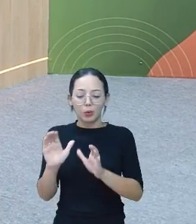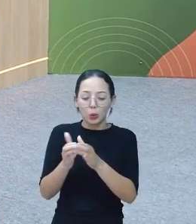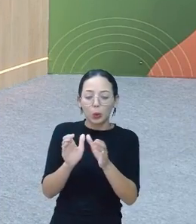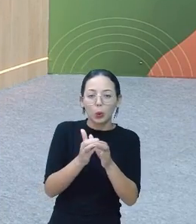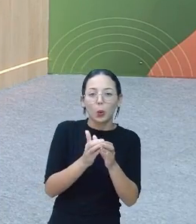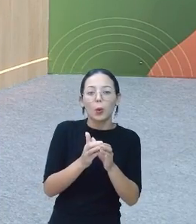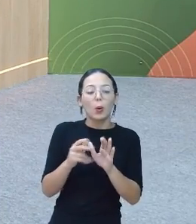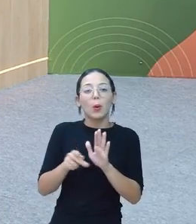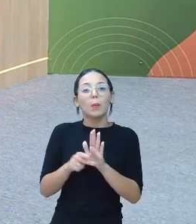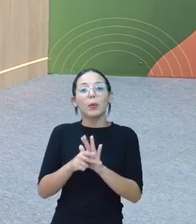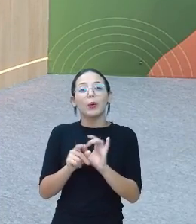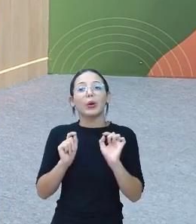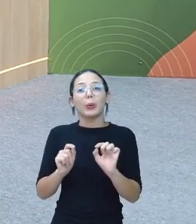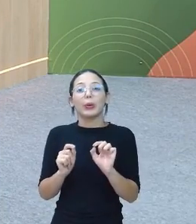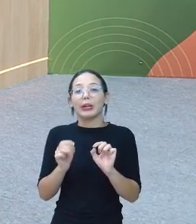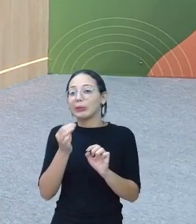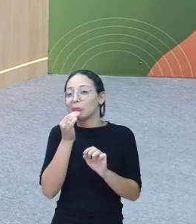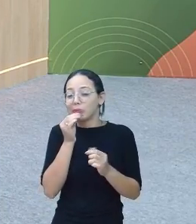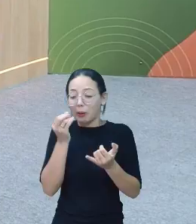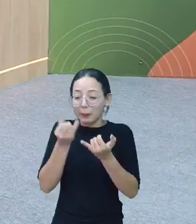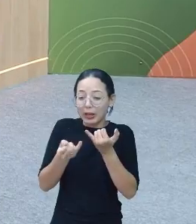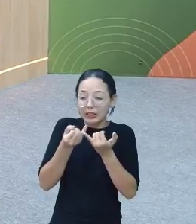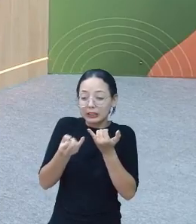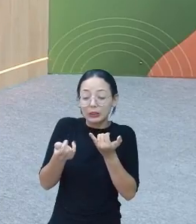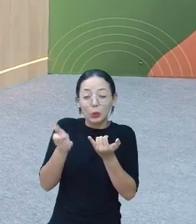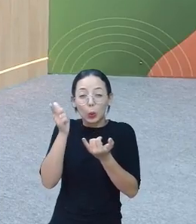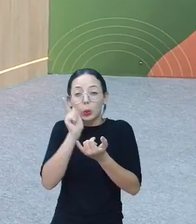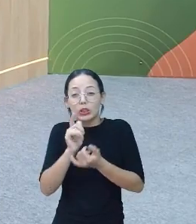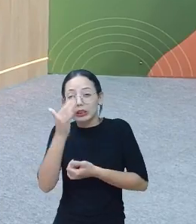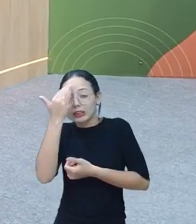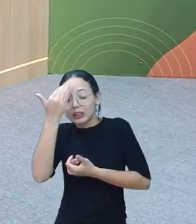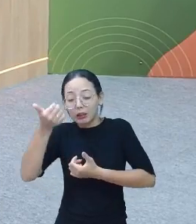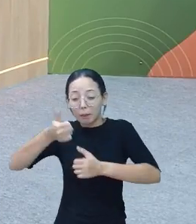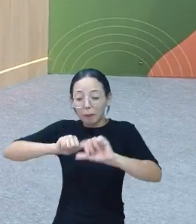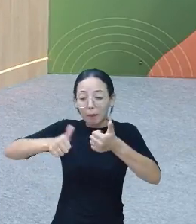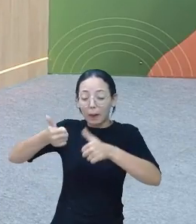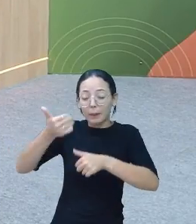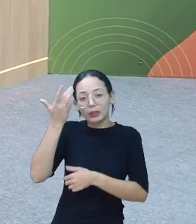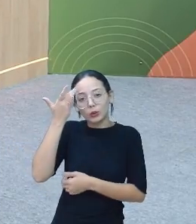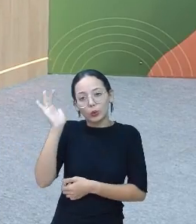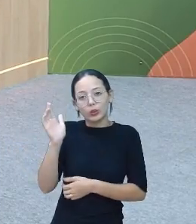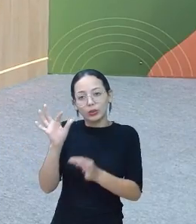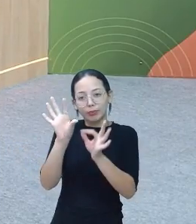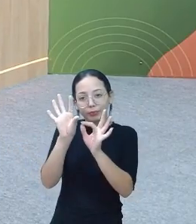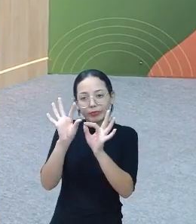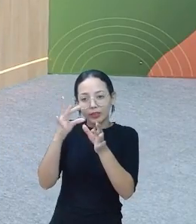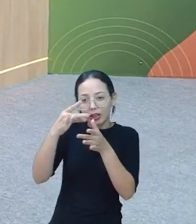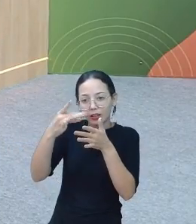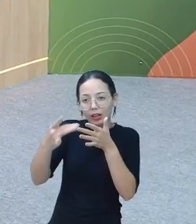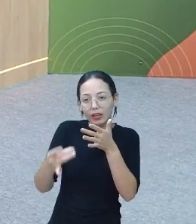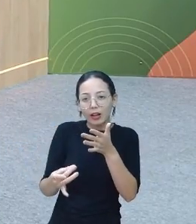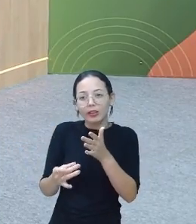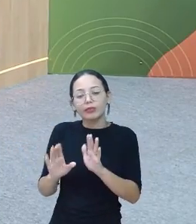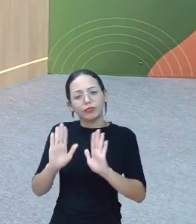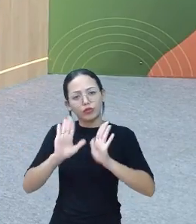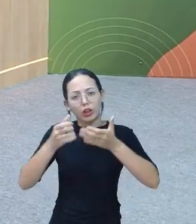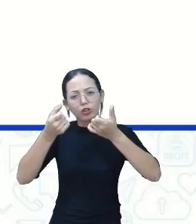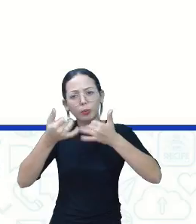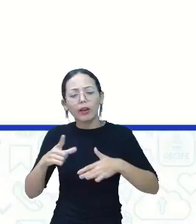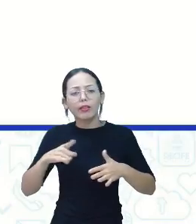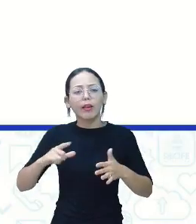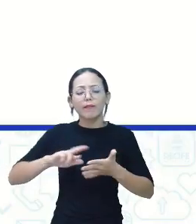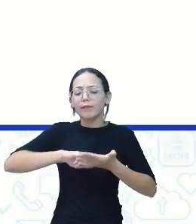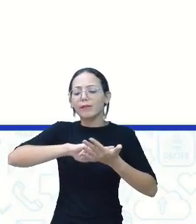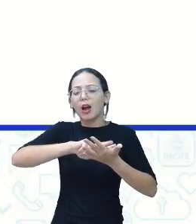gráfico de pizza, porque fica muito próximo ali e eu não consigo fazer uma análise mais detalhada, tá certo? Então, como eu digo aí,